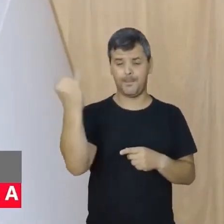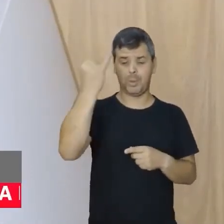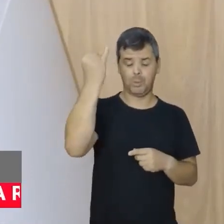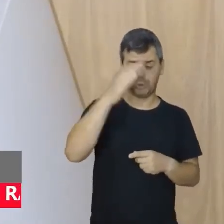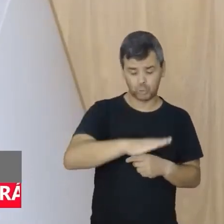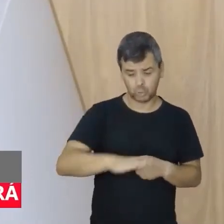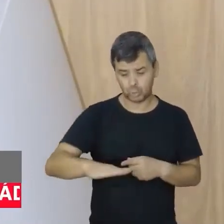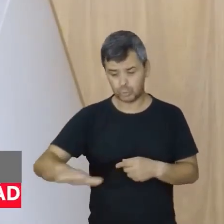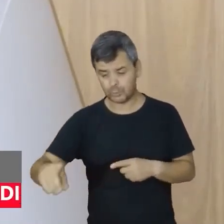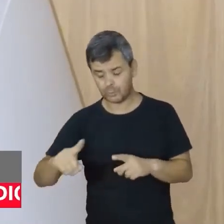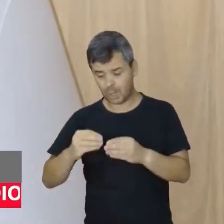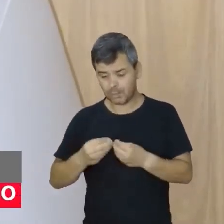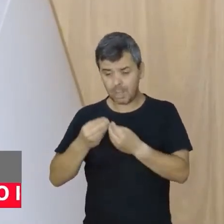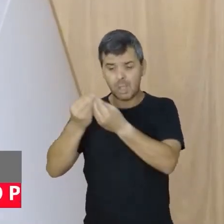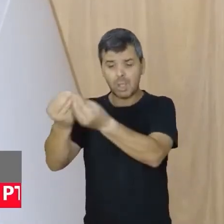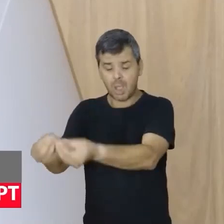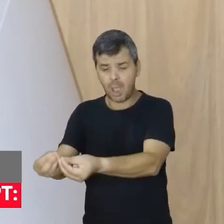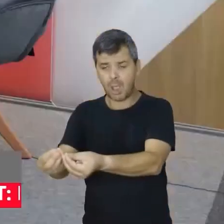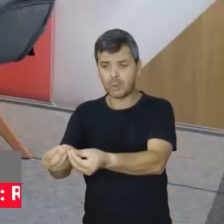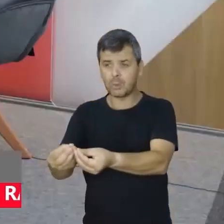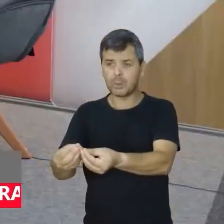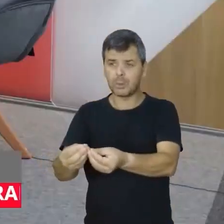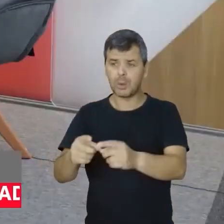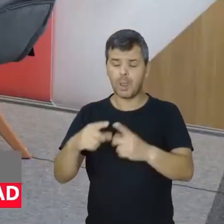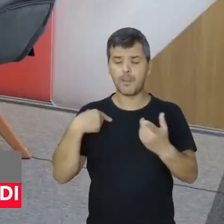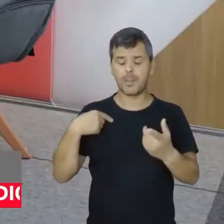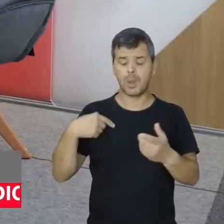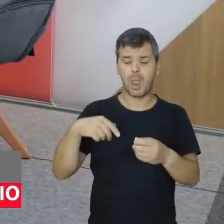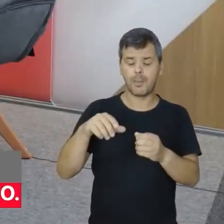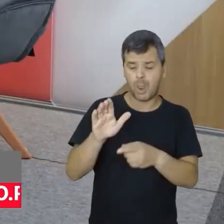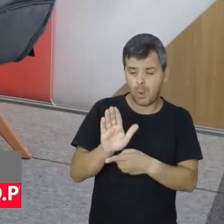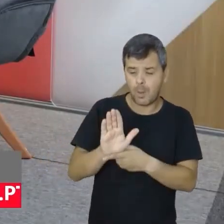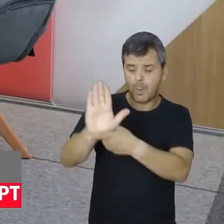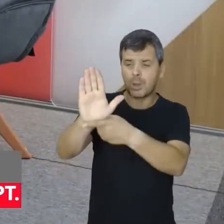crianças também será doado simultaneamente para a rede de assistência